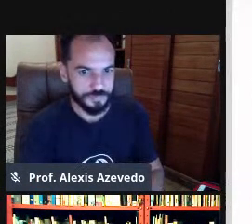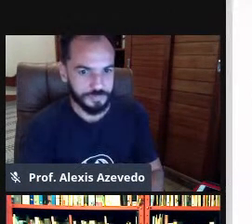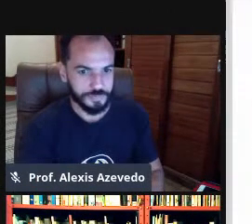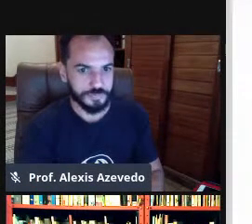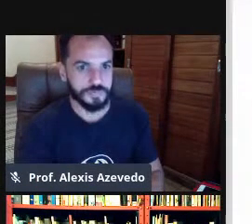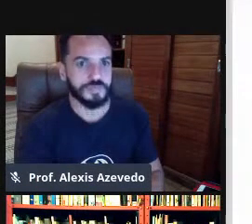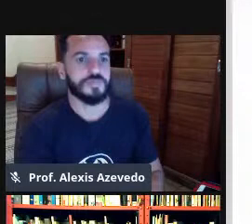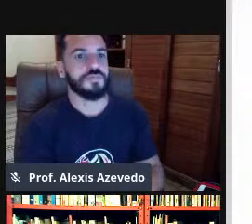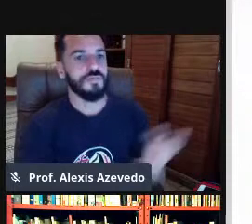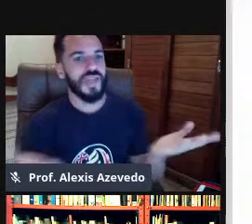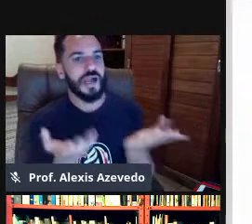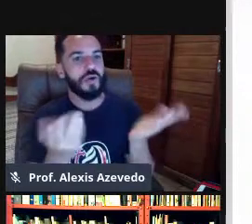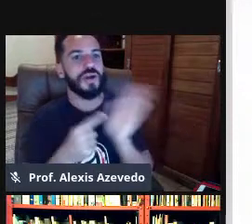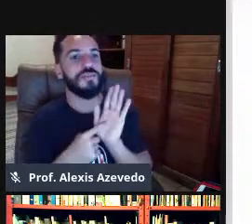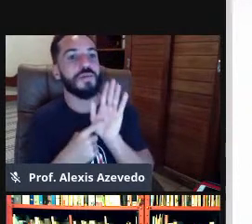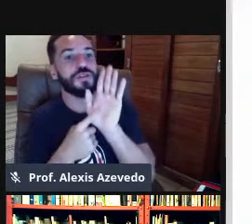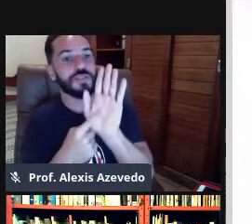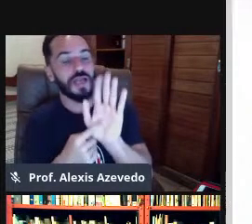diferença entre...